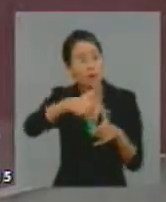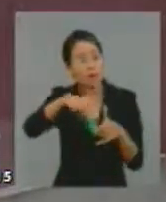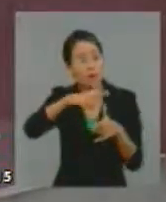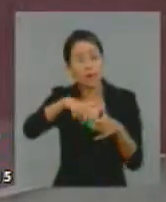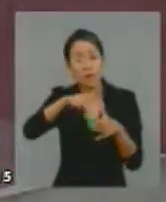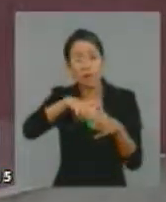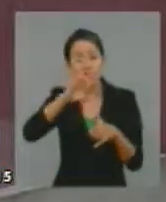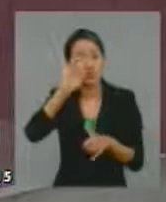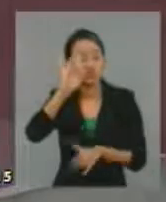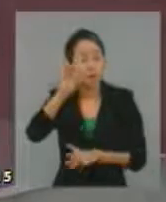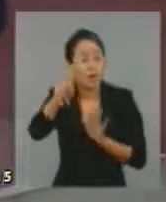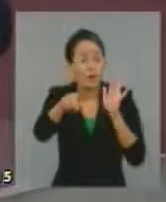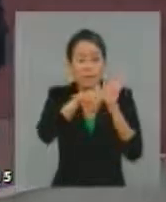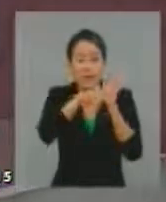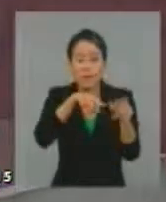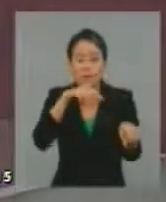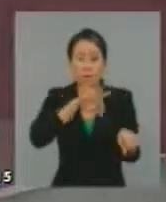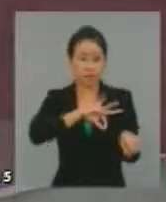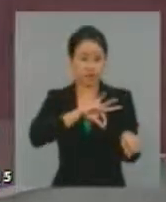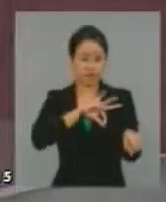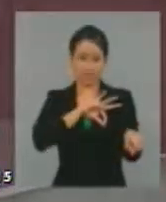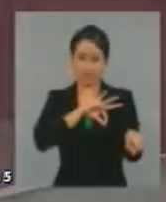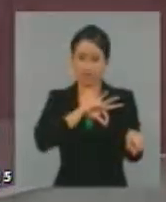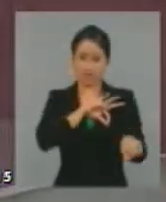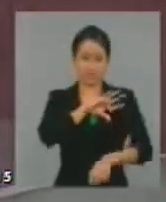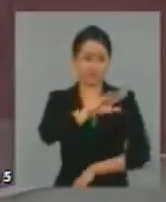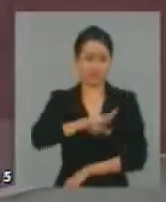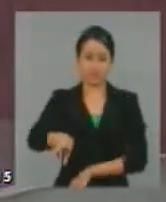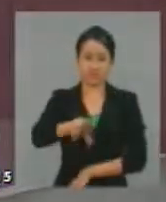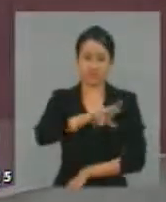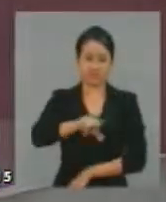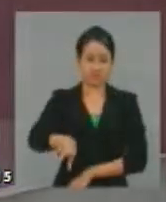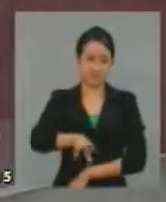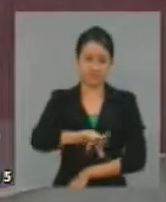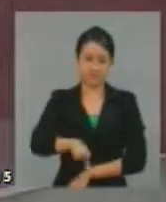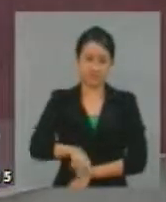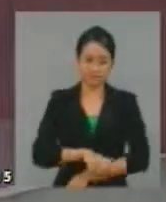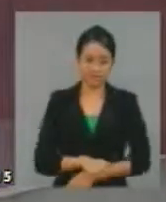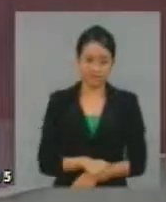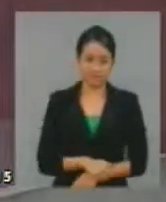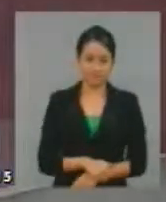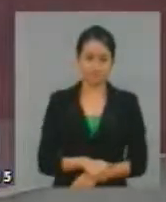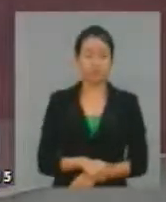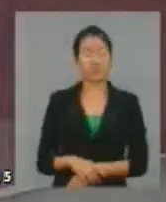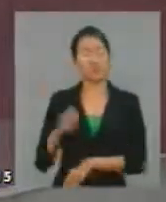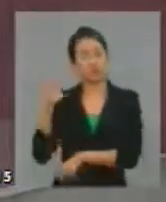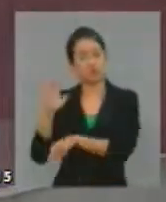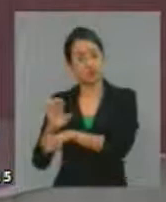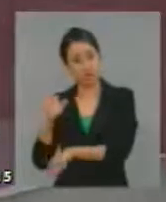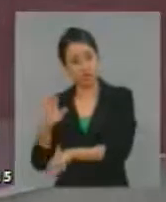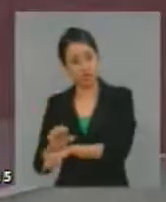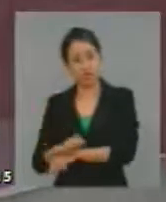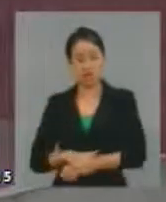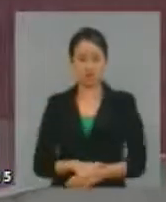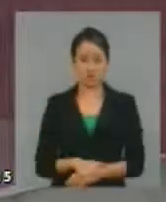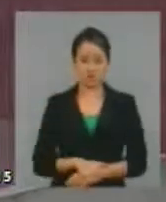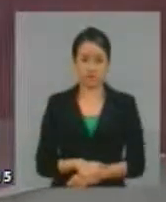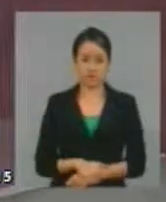eminentemente da esfera policial, mas é, sobretudo, da esfera da política social. O Estado,